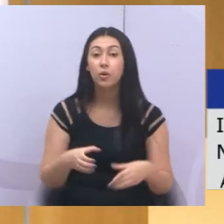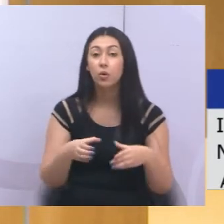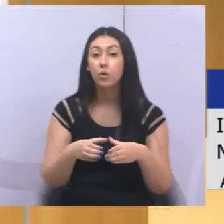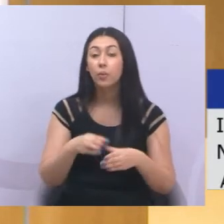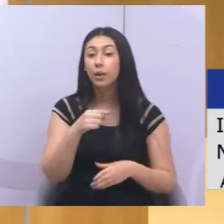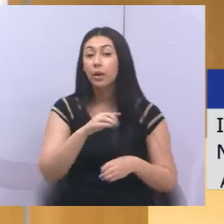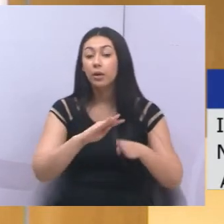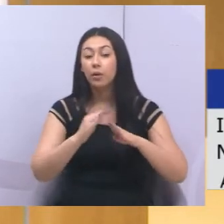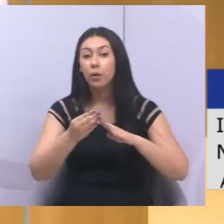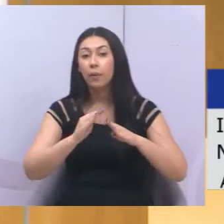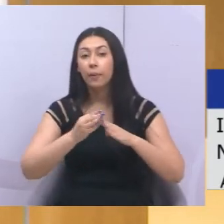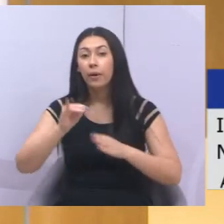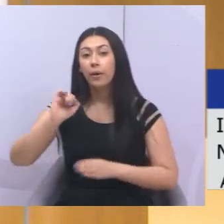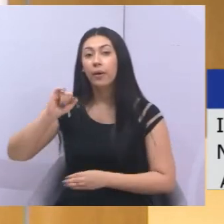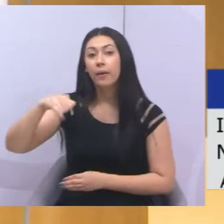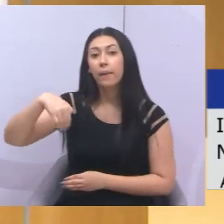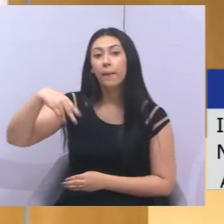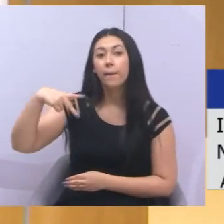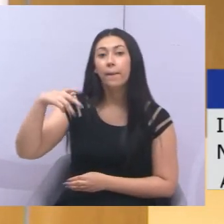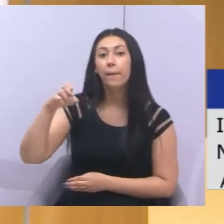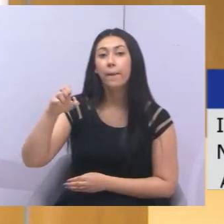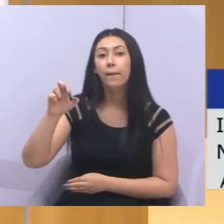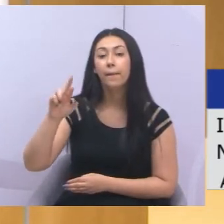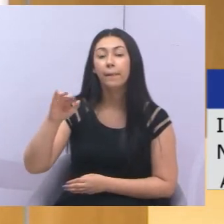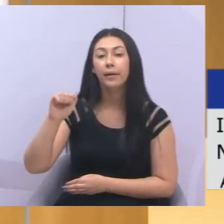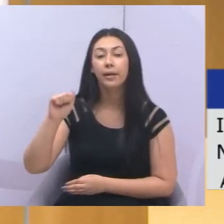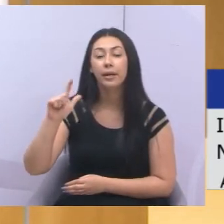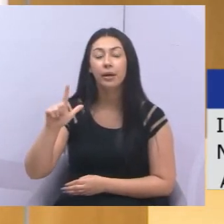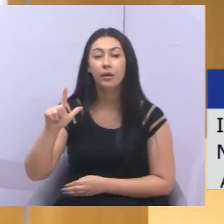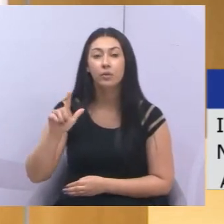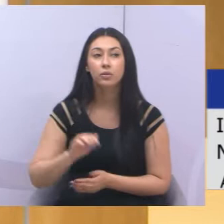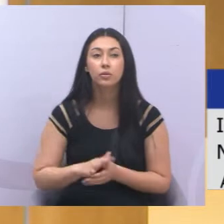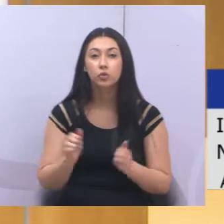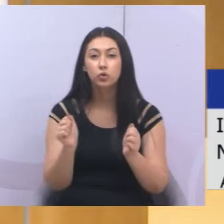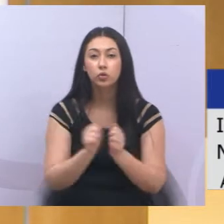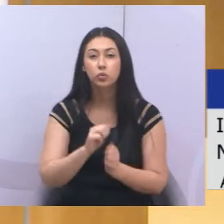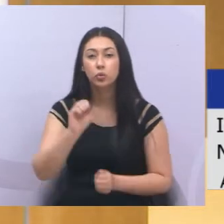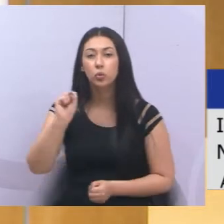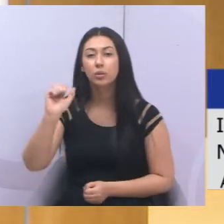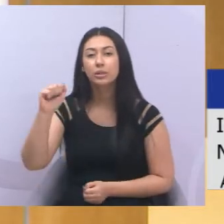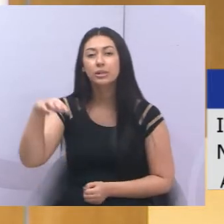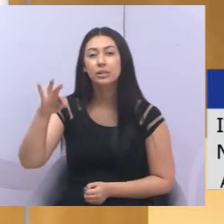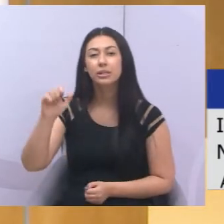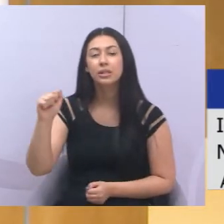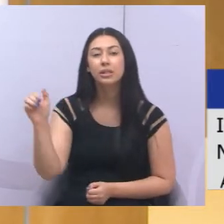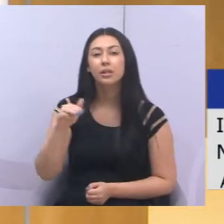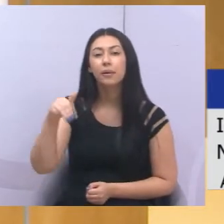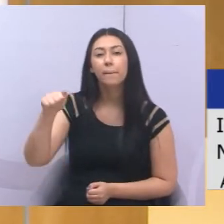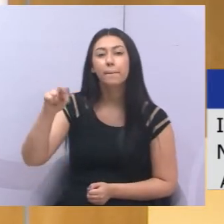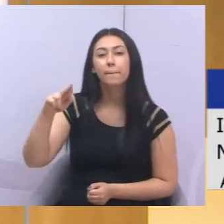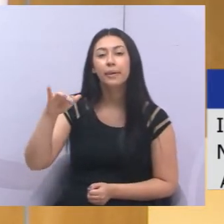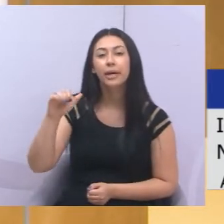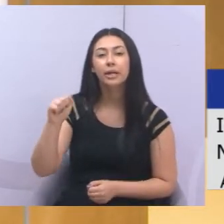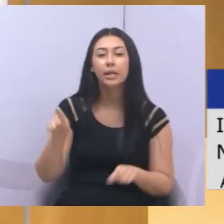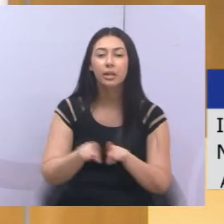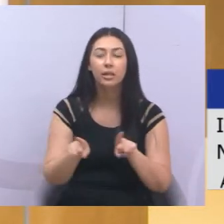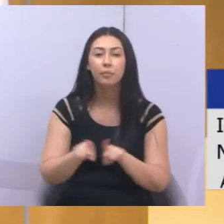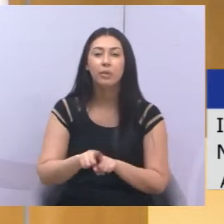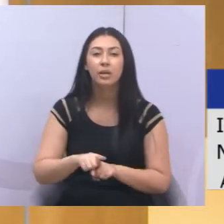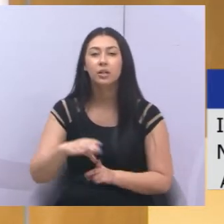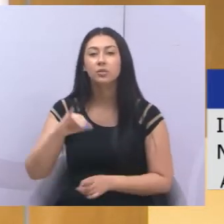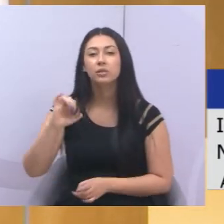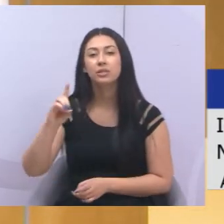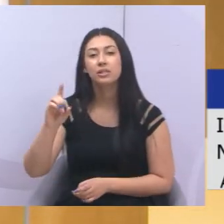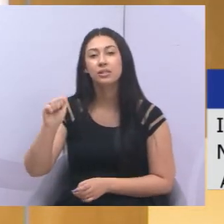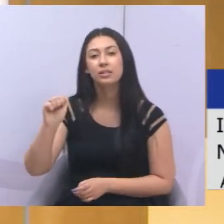une com o pessoal do outro lado da cidade, do Santa Maria, do Pitoresco, do Cidade de Salvador.